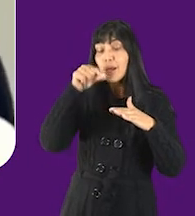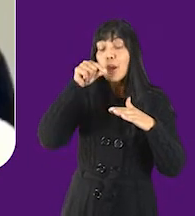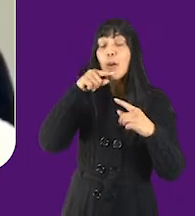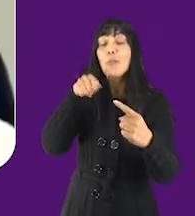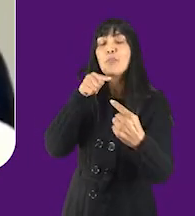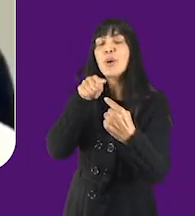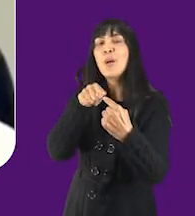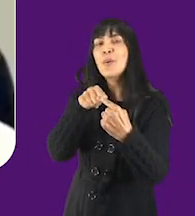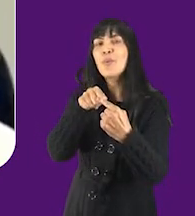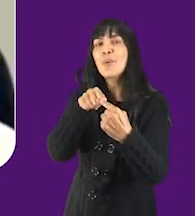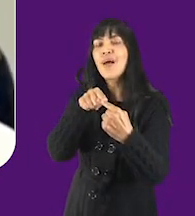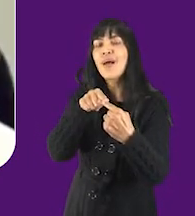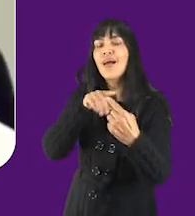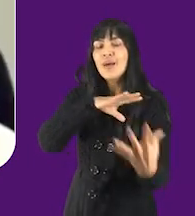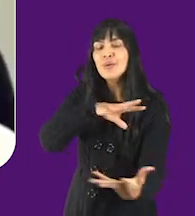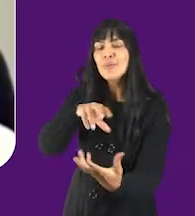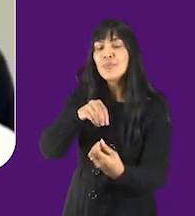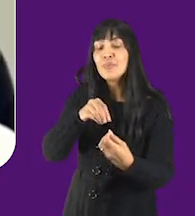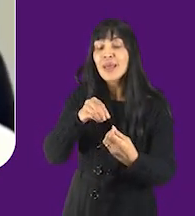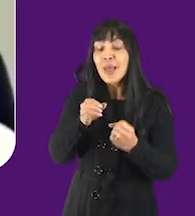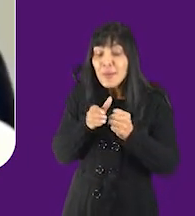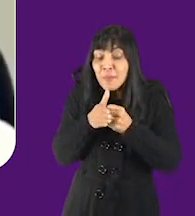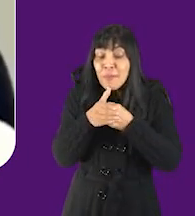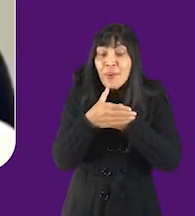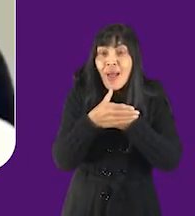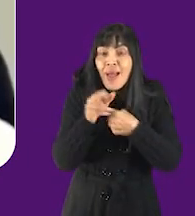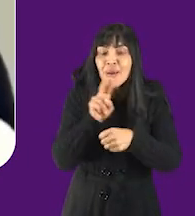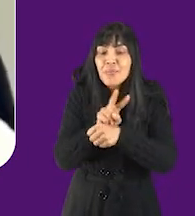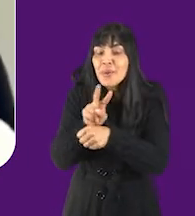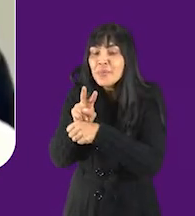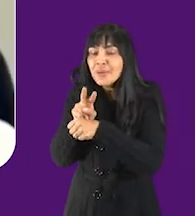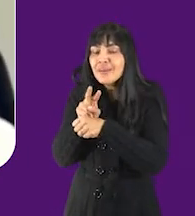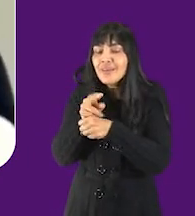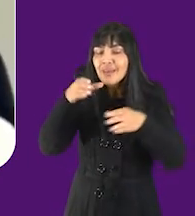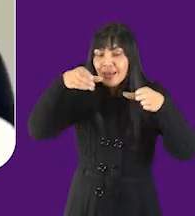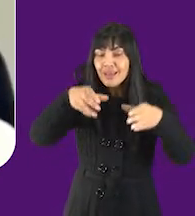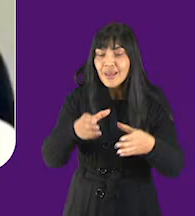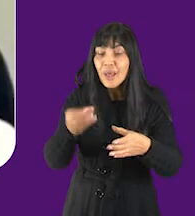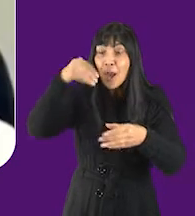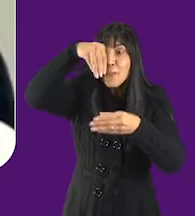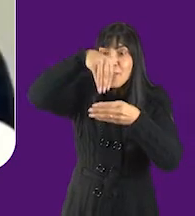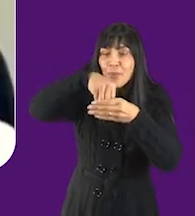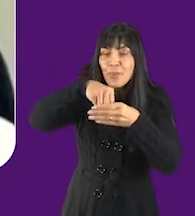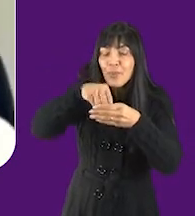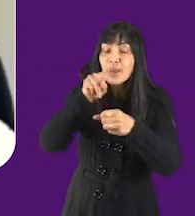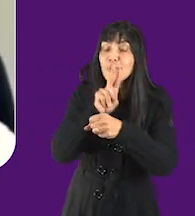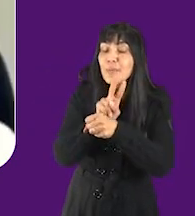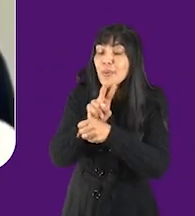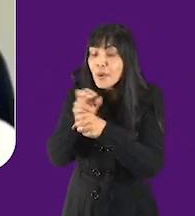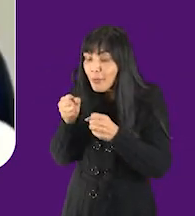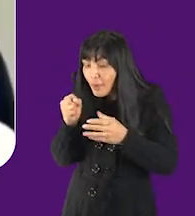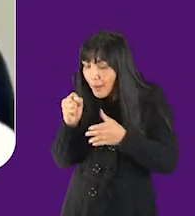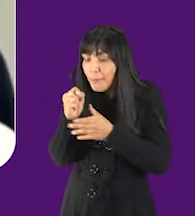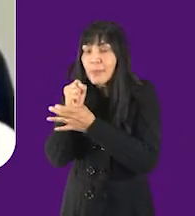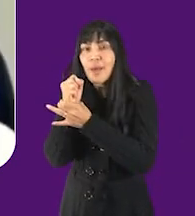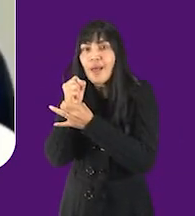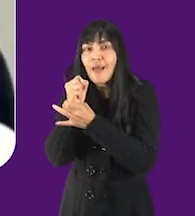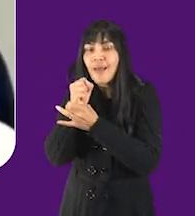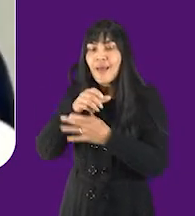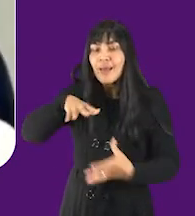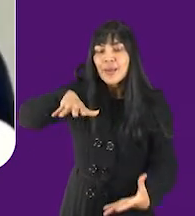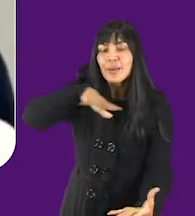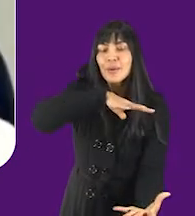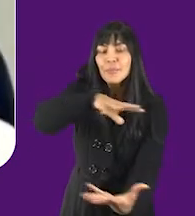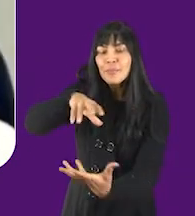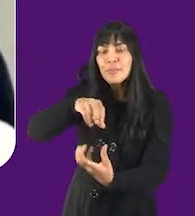propósito muito claro mundialmente, de proteger o alimento, levando de forma segura a todos os lugares, protegendo as pessoas e o planeta. Ou